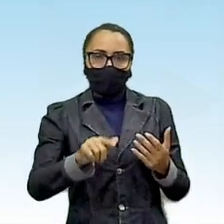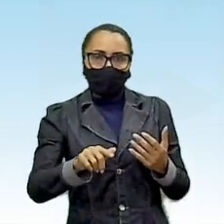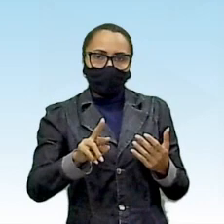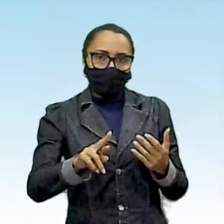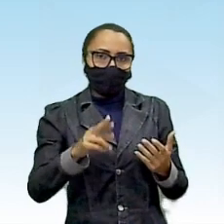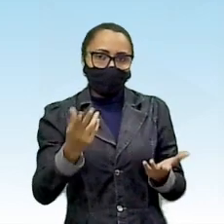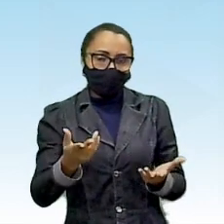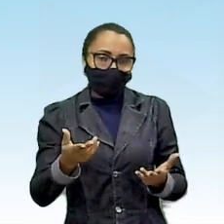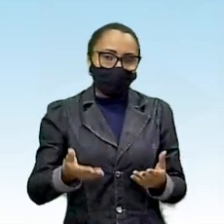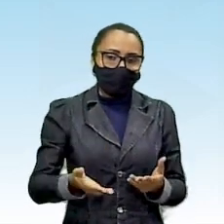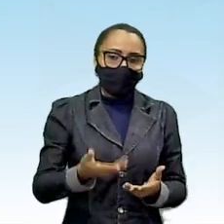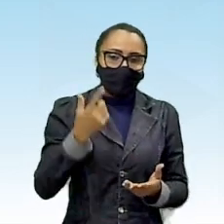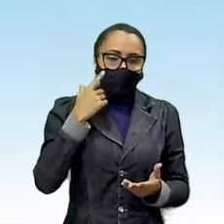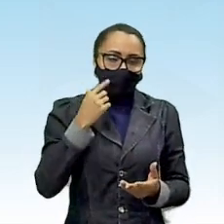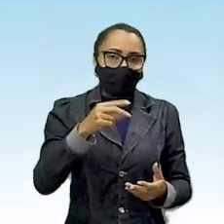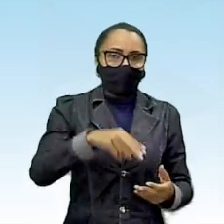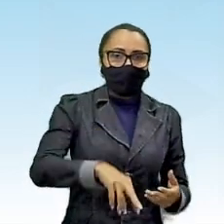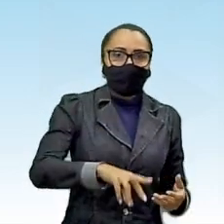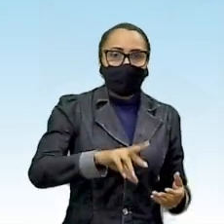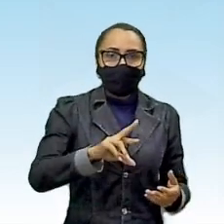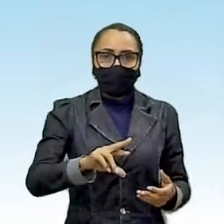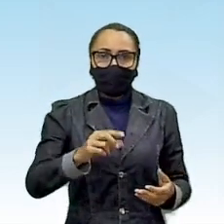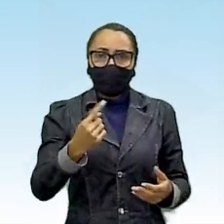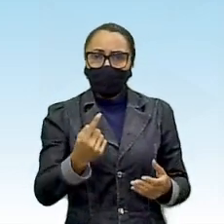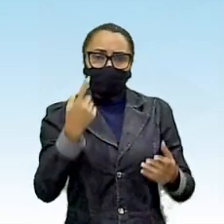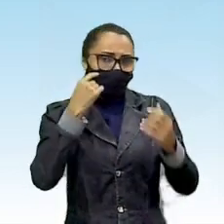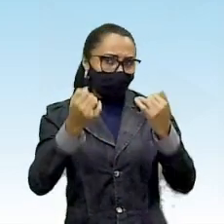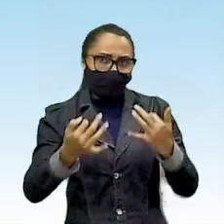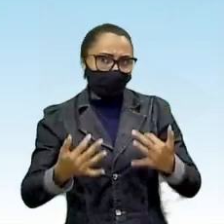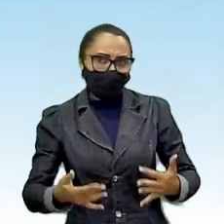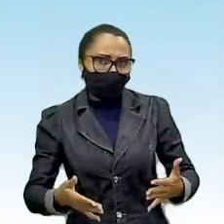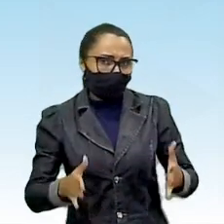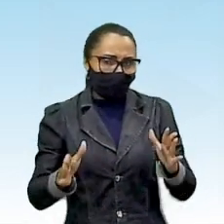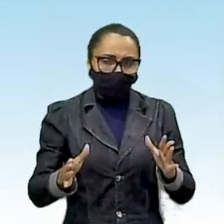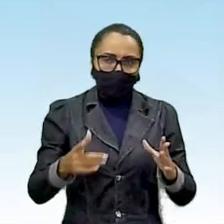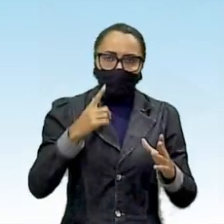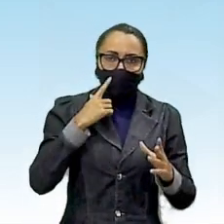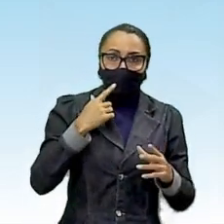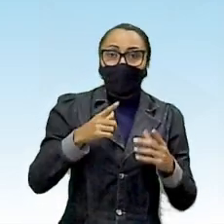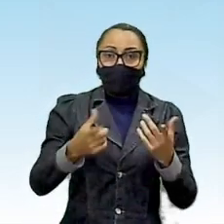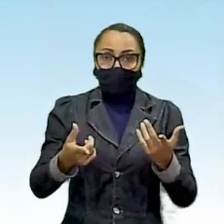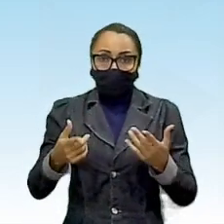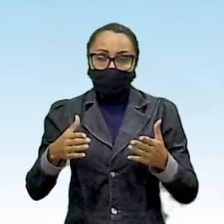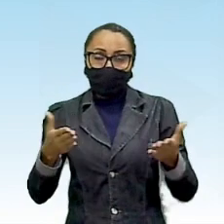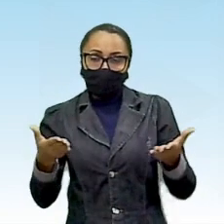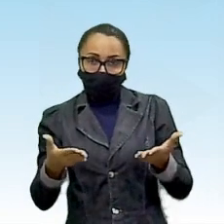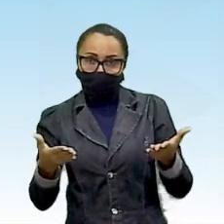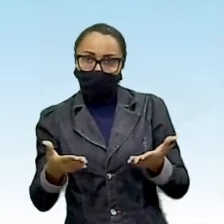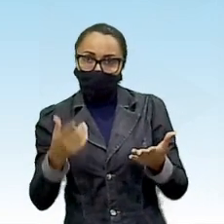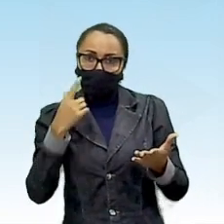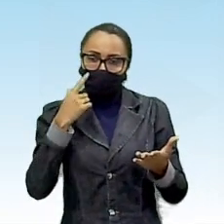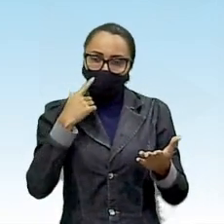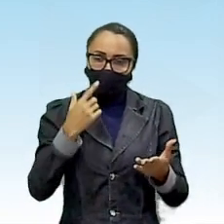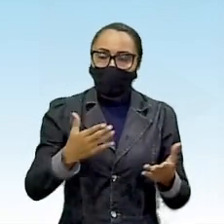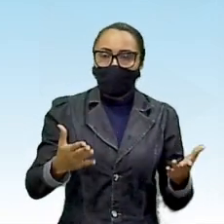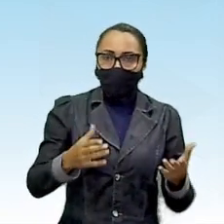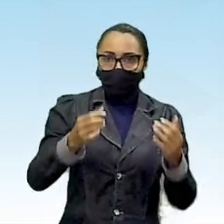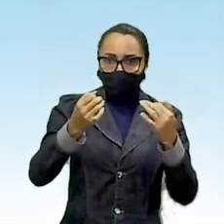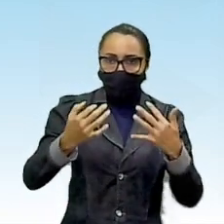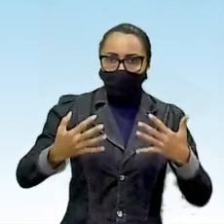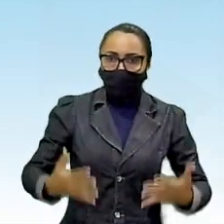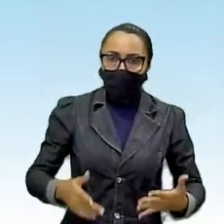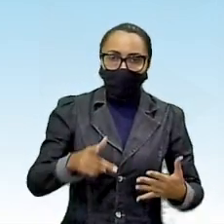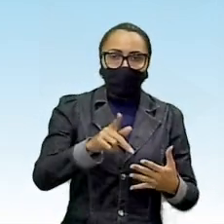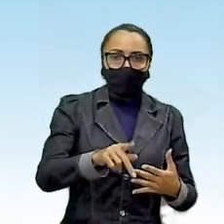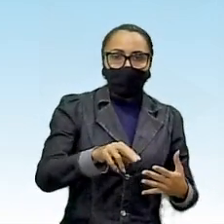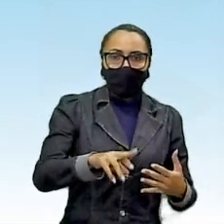PCMAT, e a NR1 ela não deixa muito claro, mas aqui ela fala que quem deve fazer esse PCMAT, hoje o